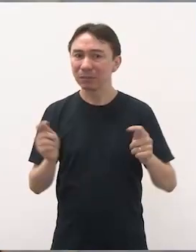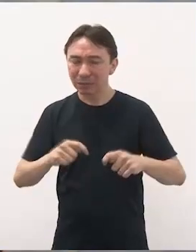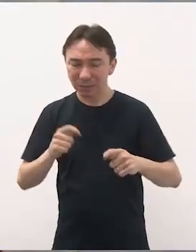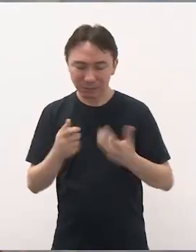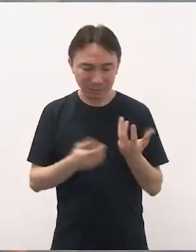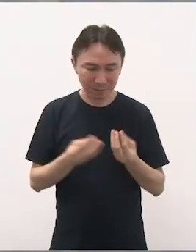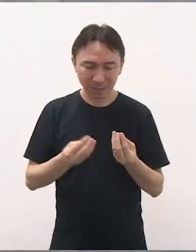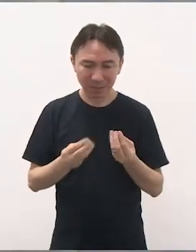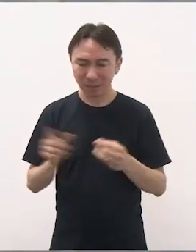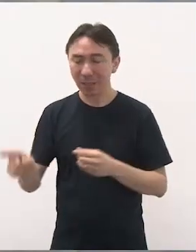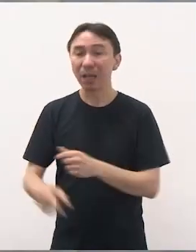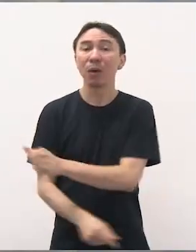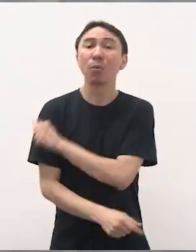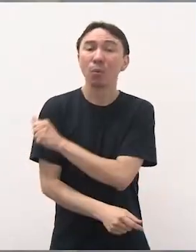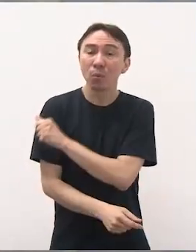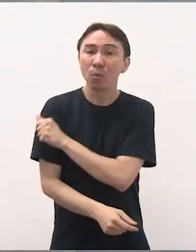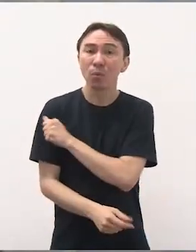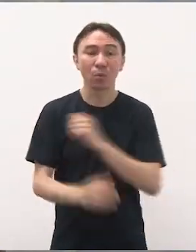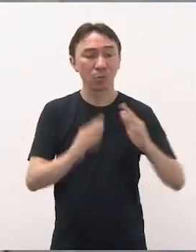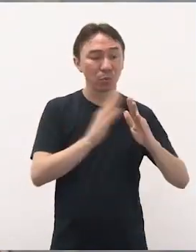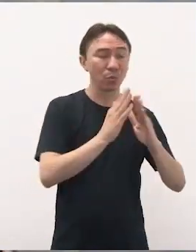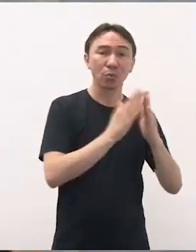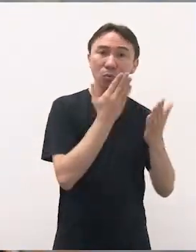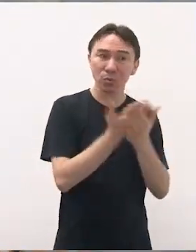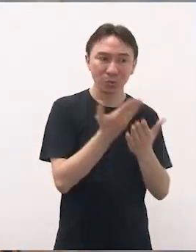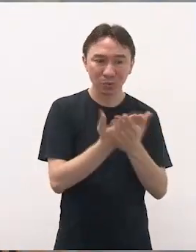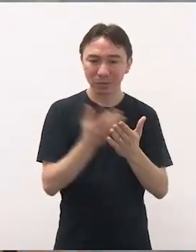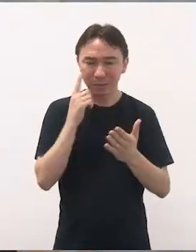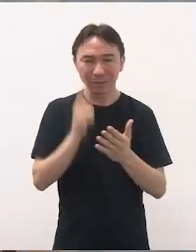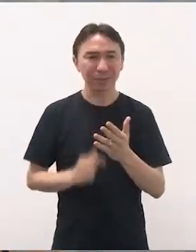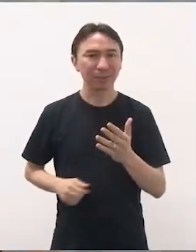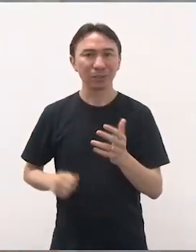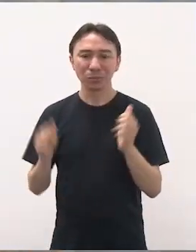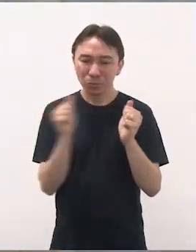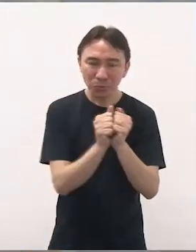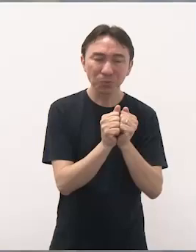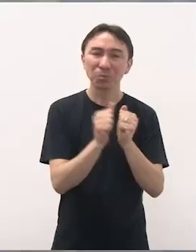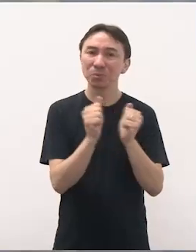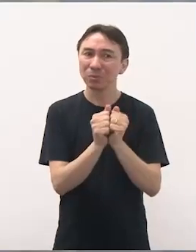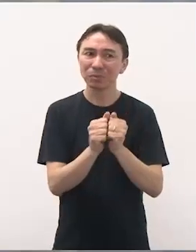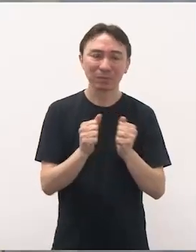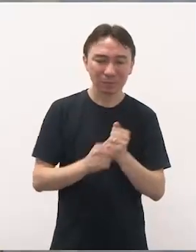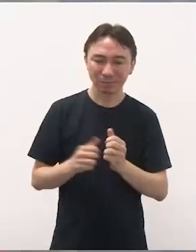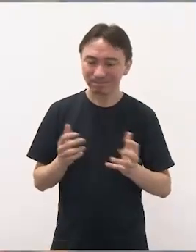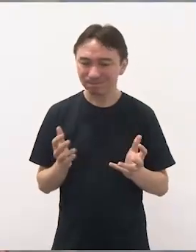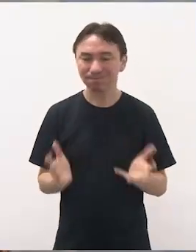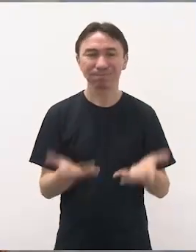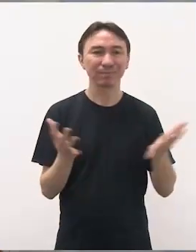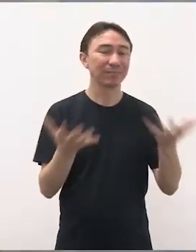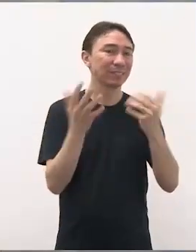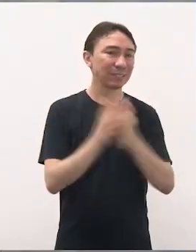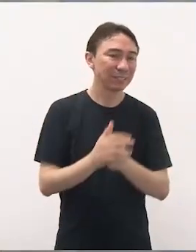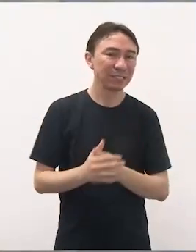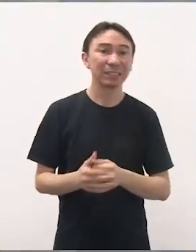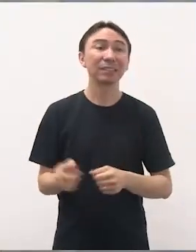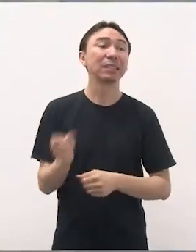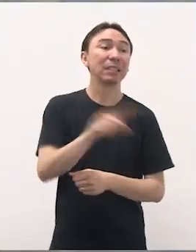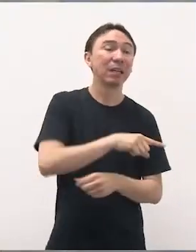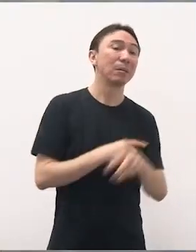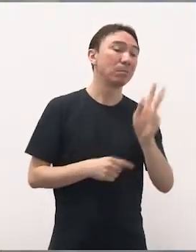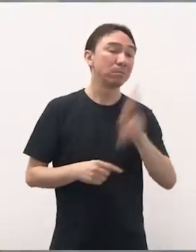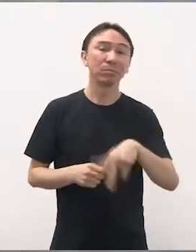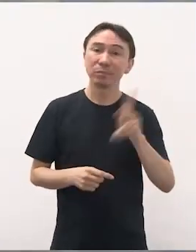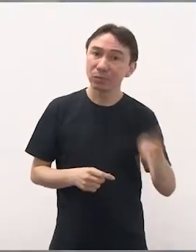estudante com a escola, do estudante com outro estudante, dos estudantes com os educadores, dos educadores e os